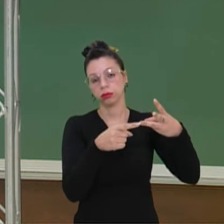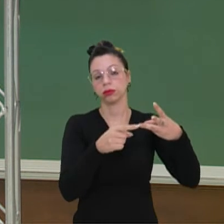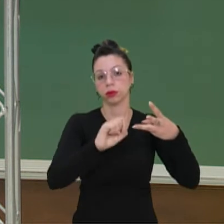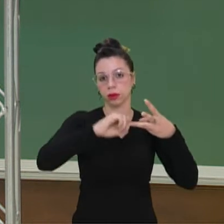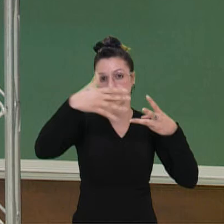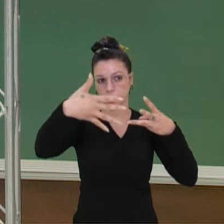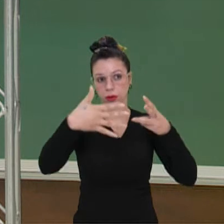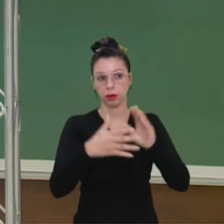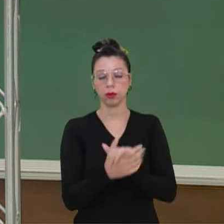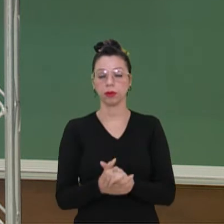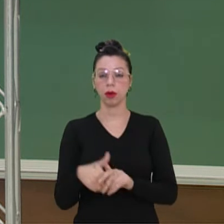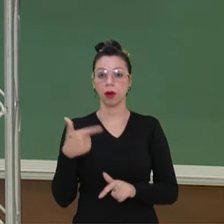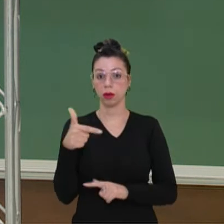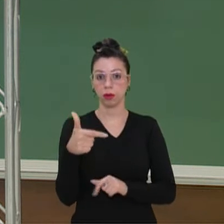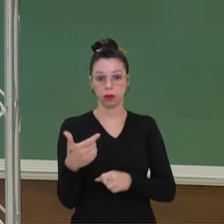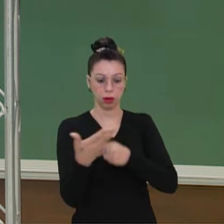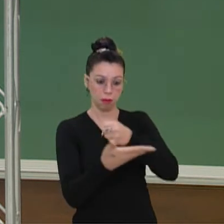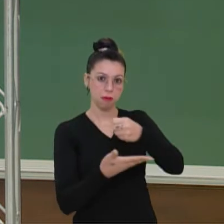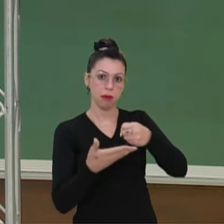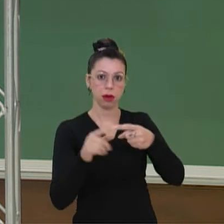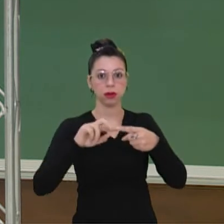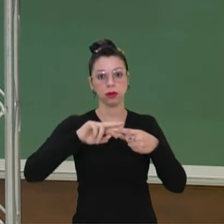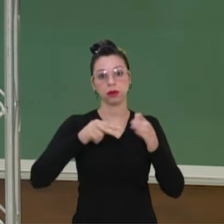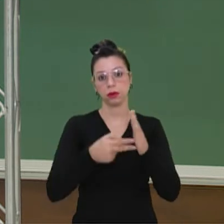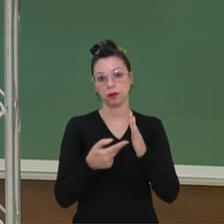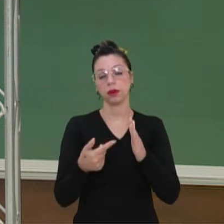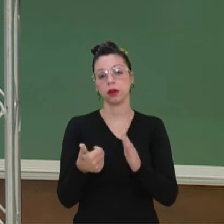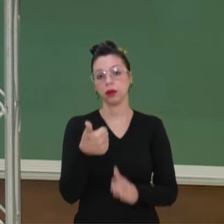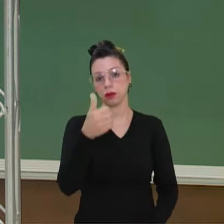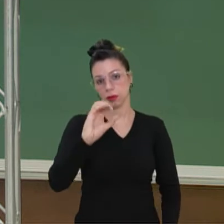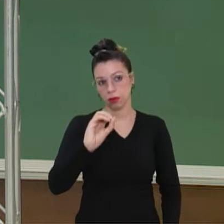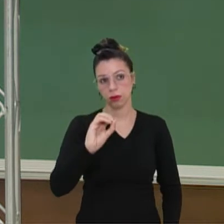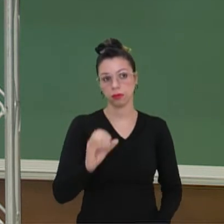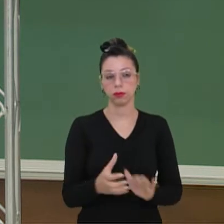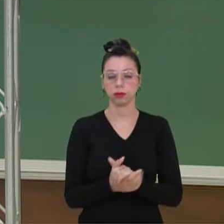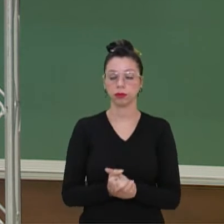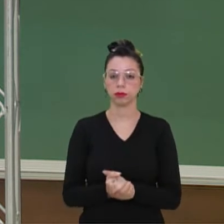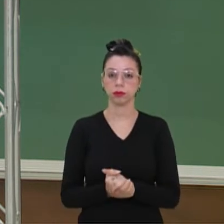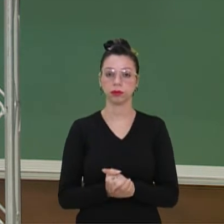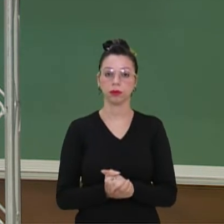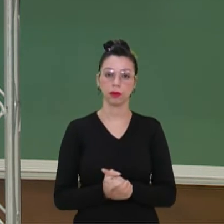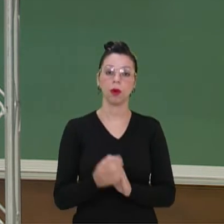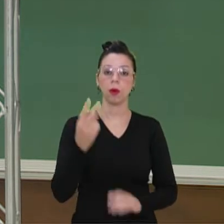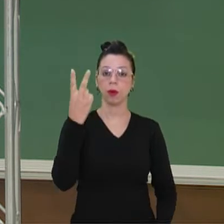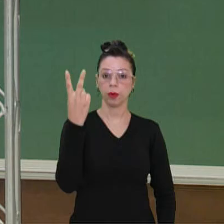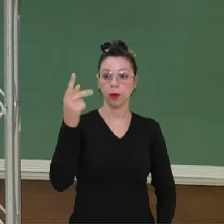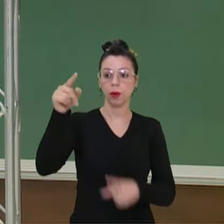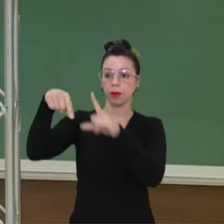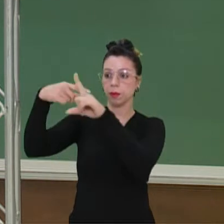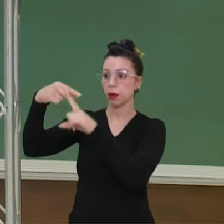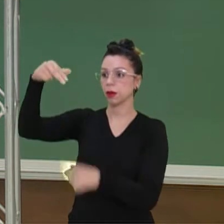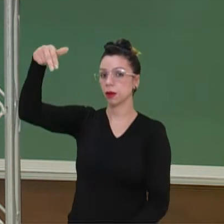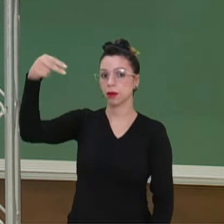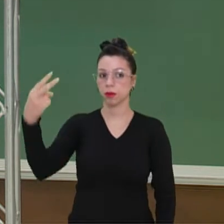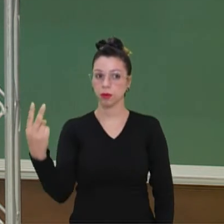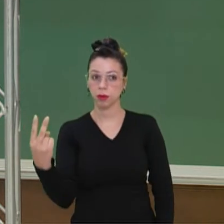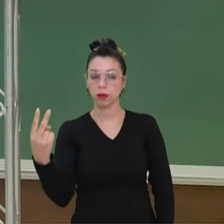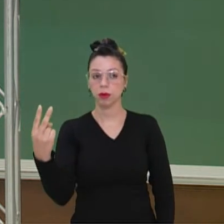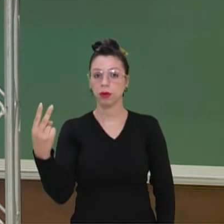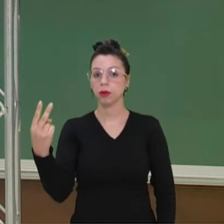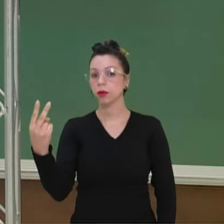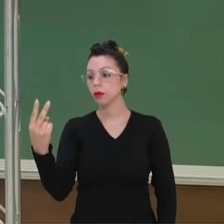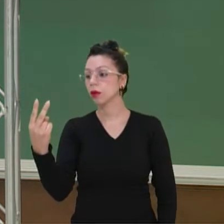então a base é 10, tá? Legal. Agora, olha só, olha o expoente aqui, ó, 2 mais n sobre 2. Tudo isso daqui, ó, passa para frente,